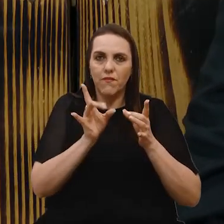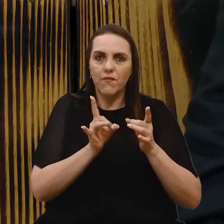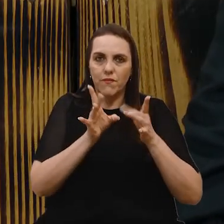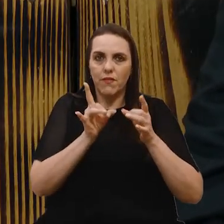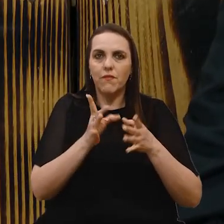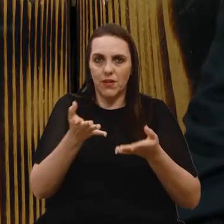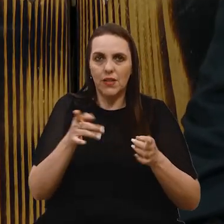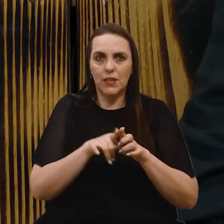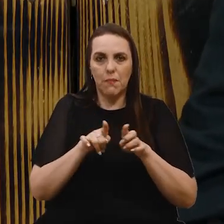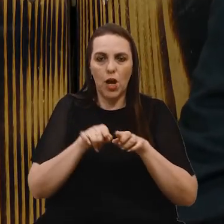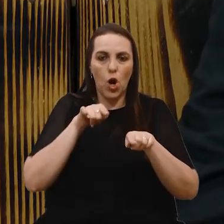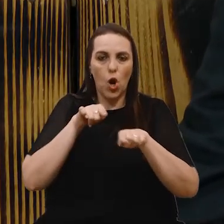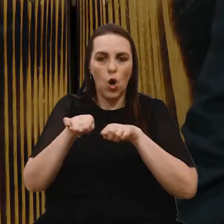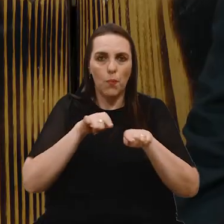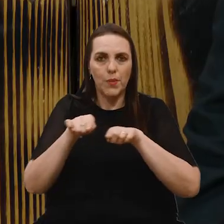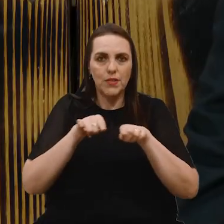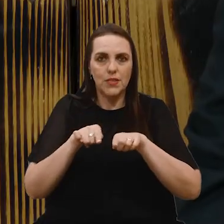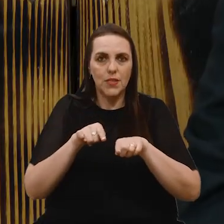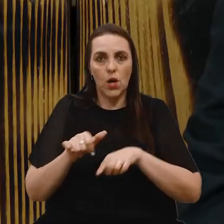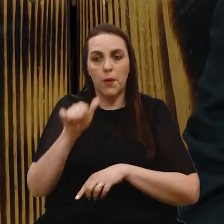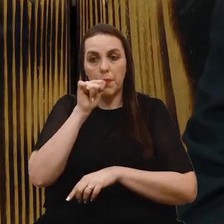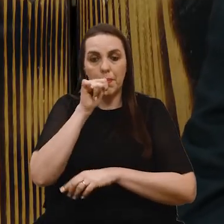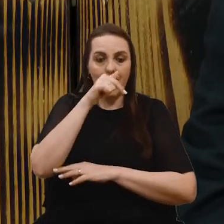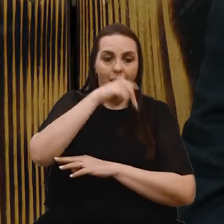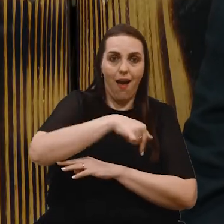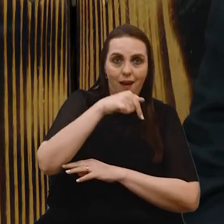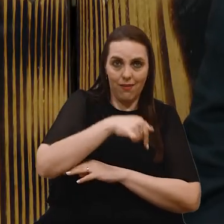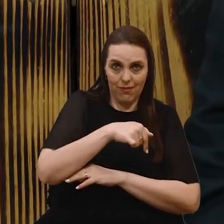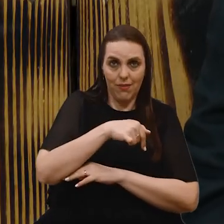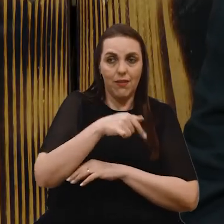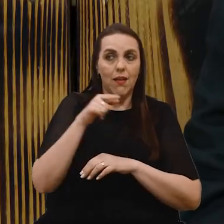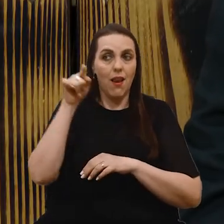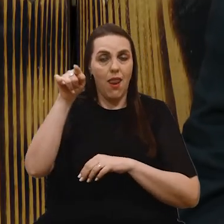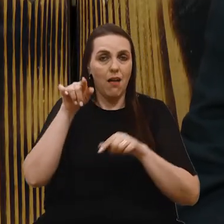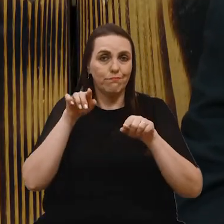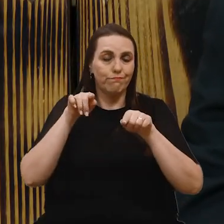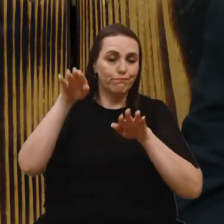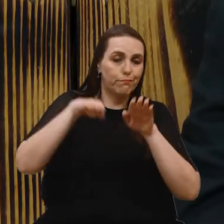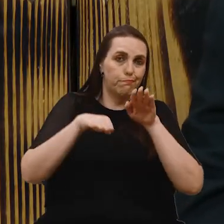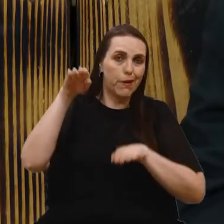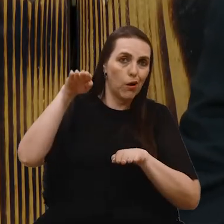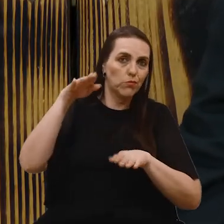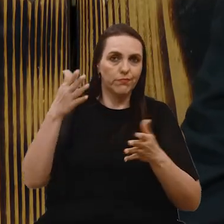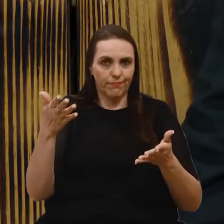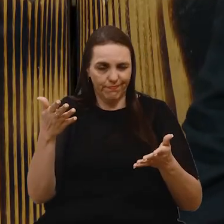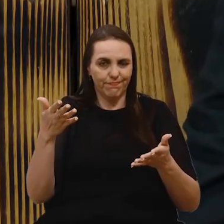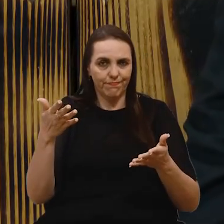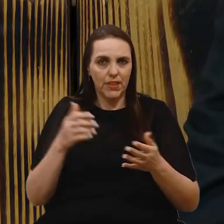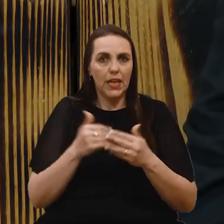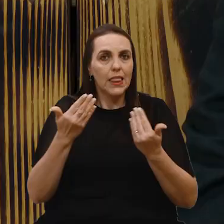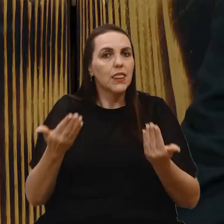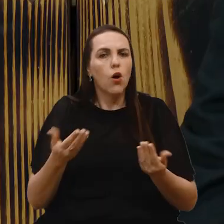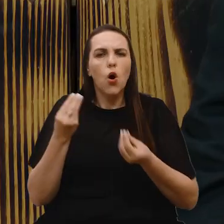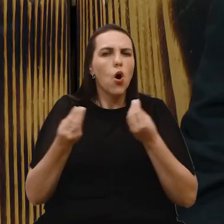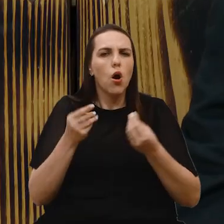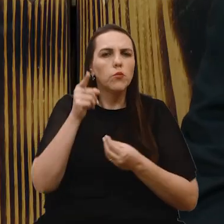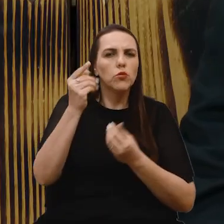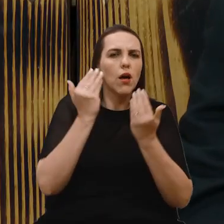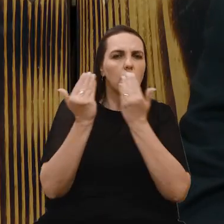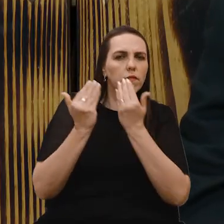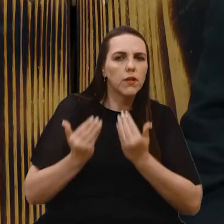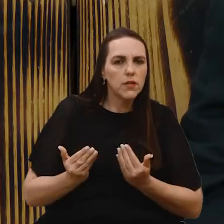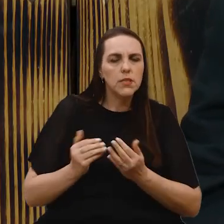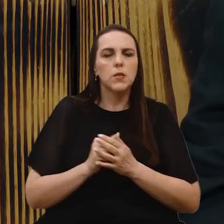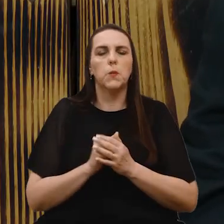quando talvez a competição entre as bebidas daqui se tornem desiguais com as bebidas da União Europeia. Como é que a